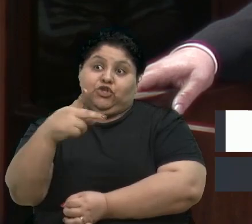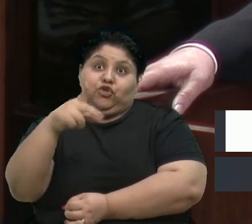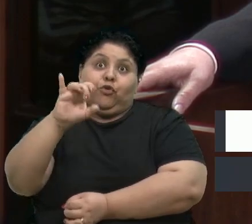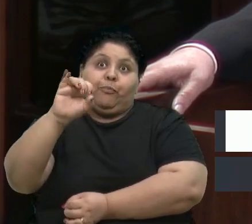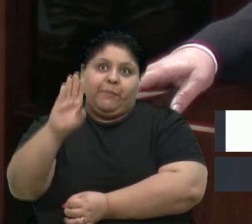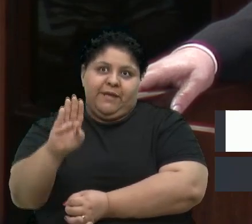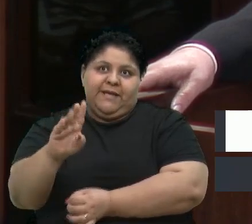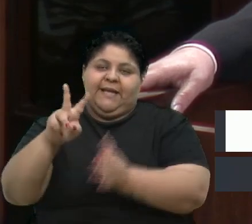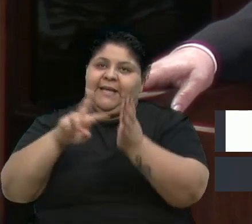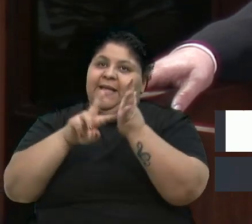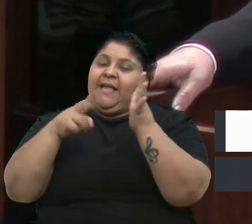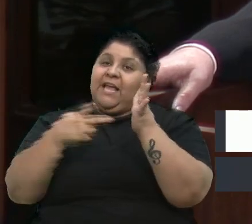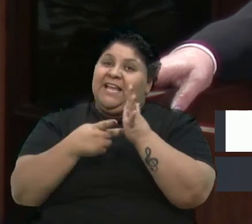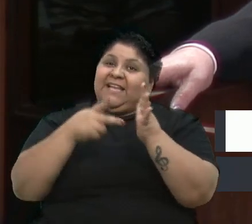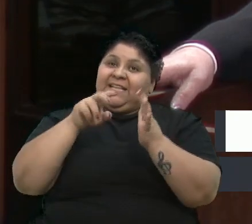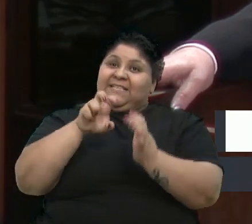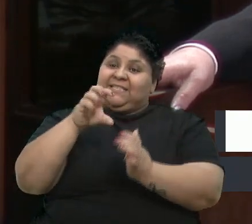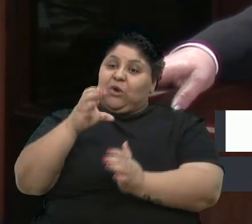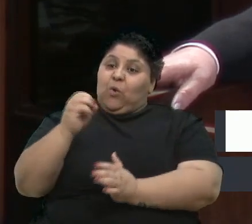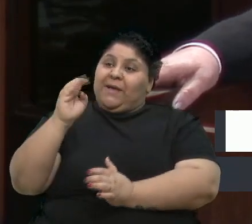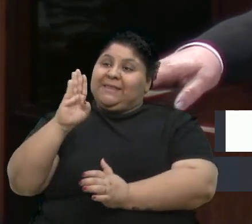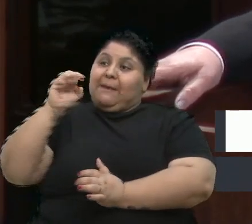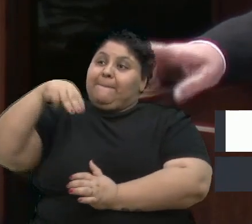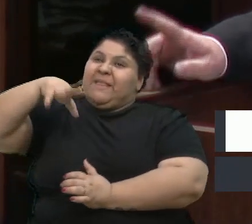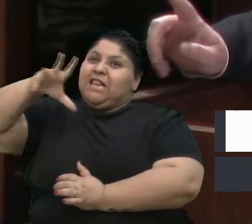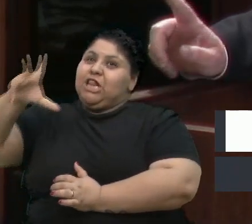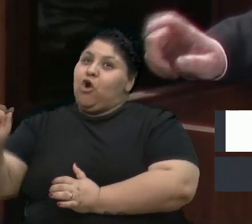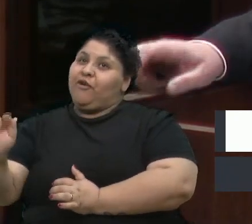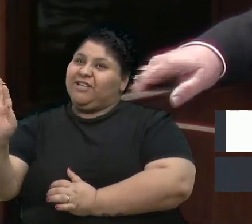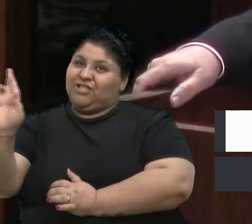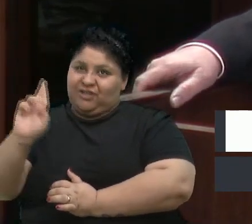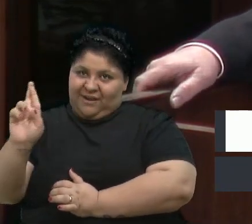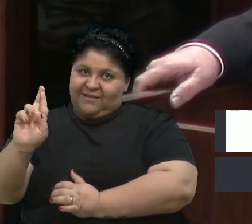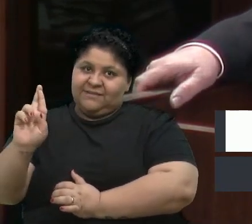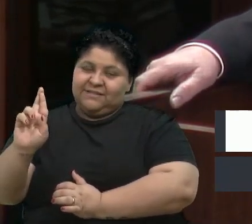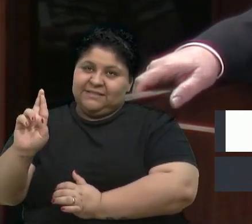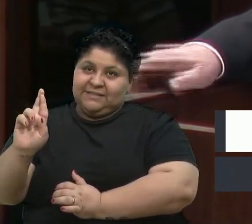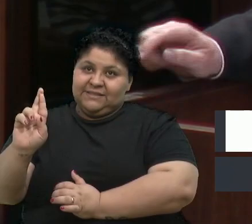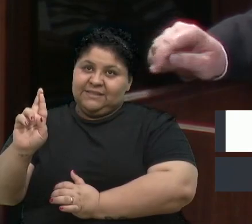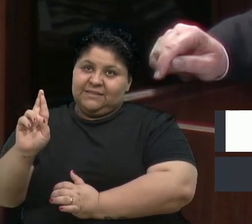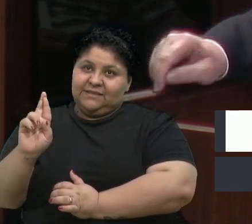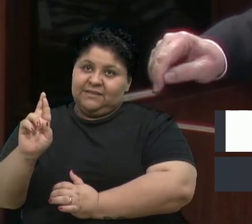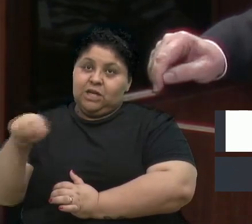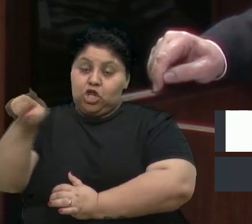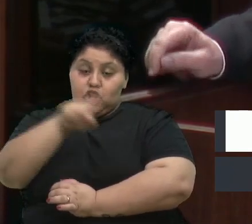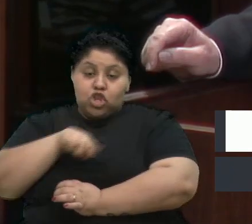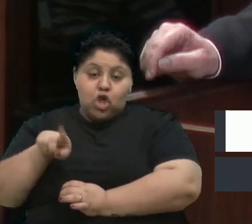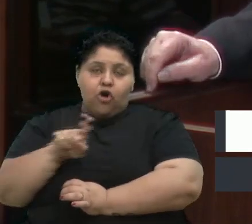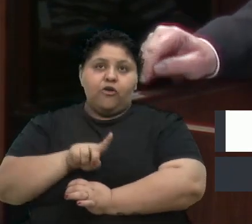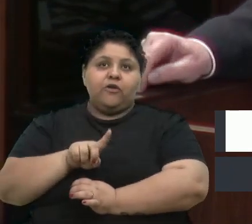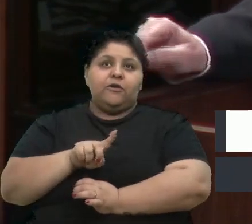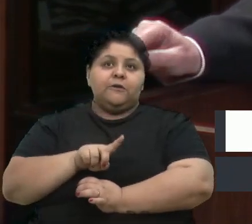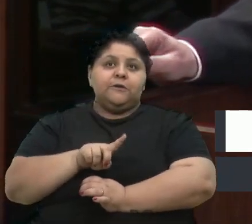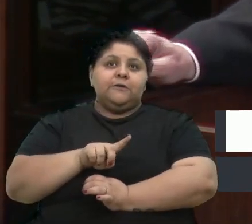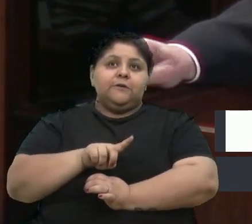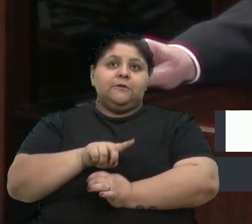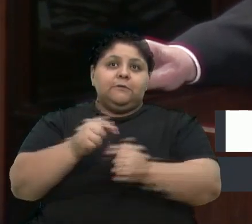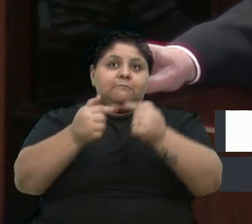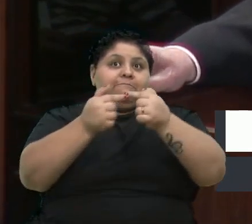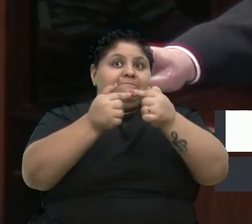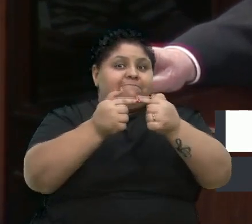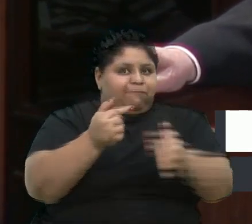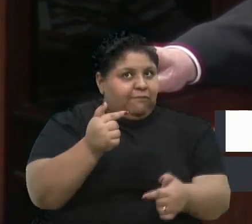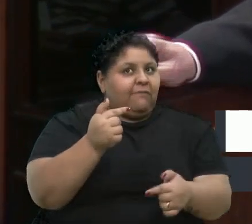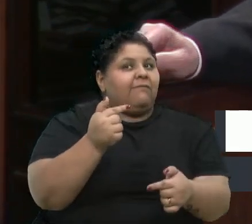são 50 bilhões de reais. 50 bilhões de reais. E nós estamos desandando a